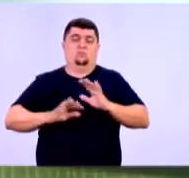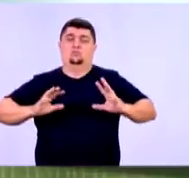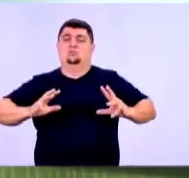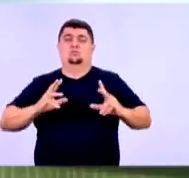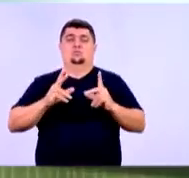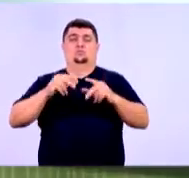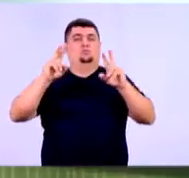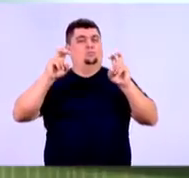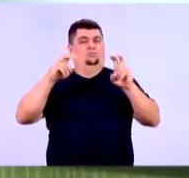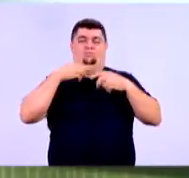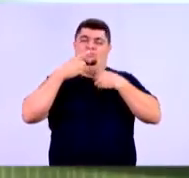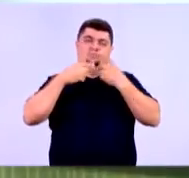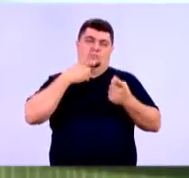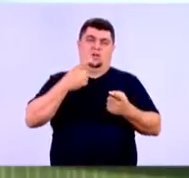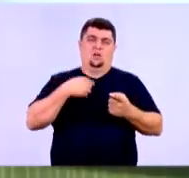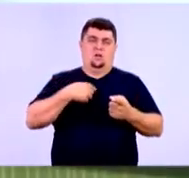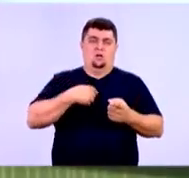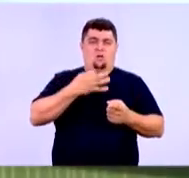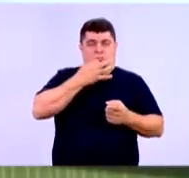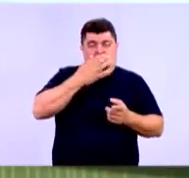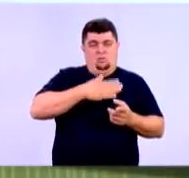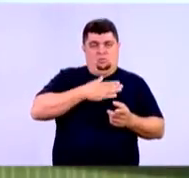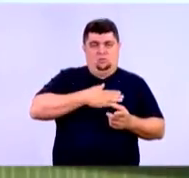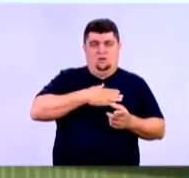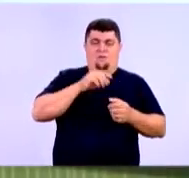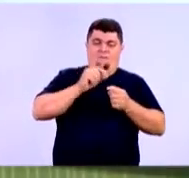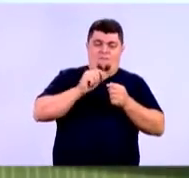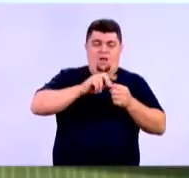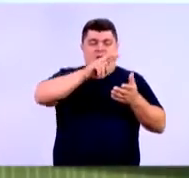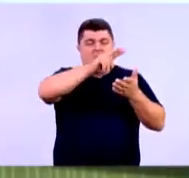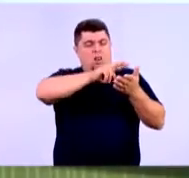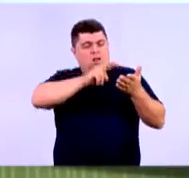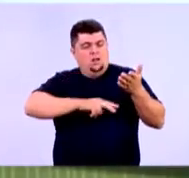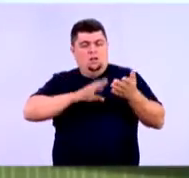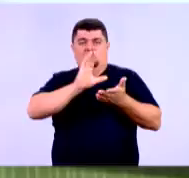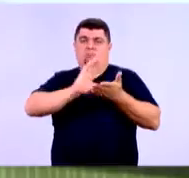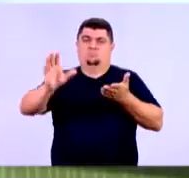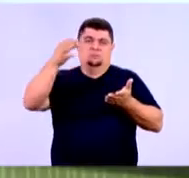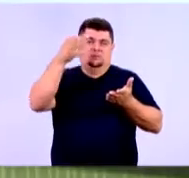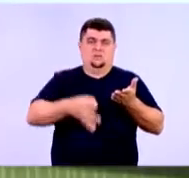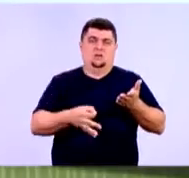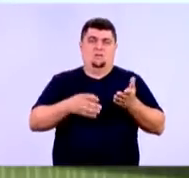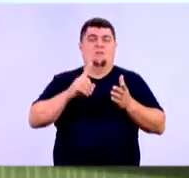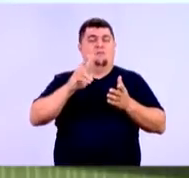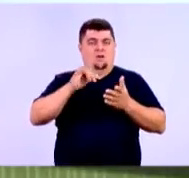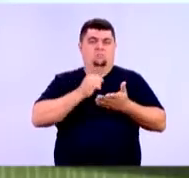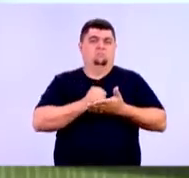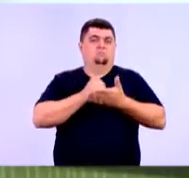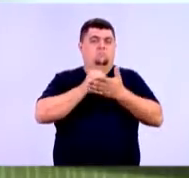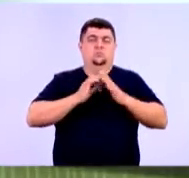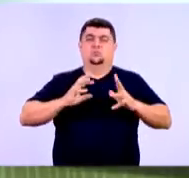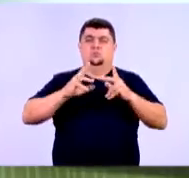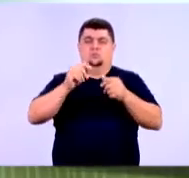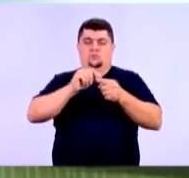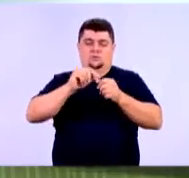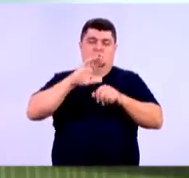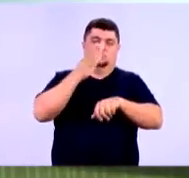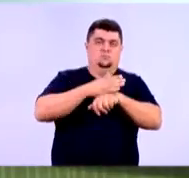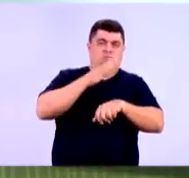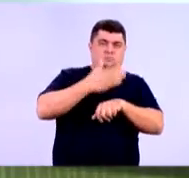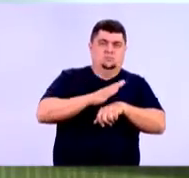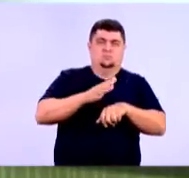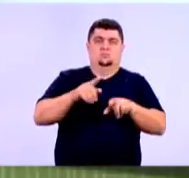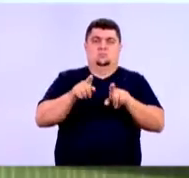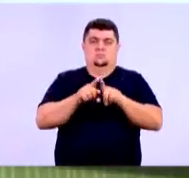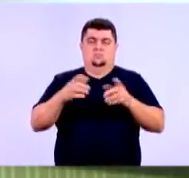os tópicos. Então eu sugiro para vocês, façam a leitura do caderno, tá? Isso vai ajudar muito, principalmente a fazer a atividade de percurso